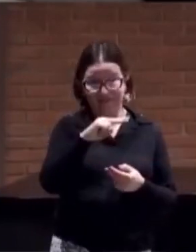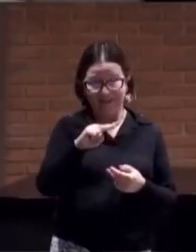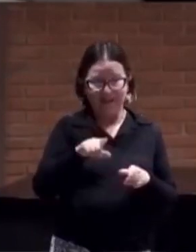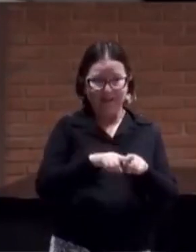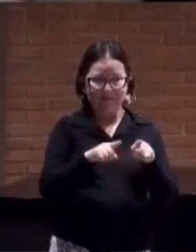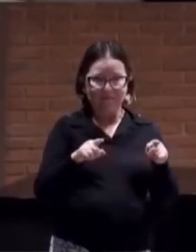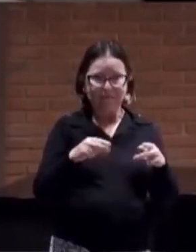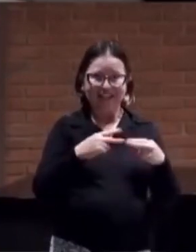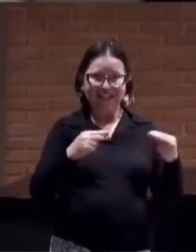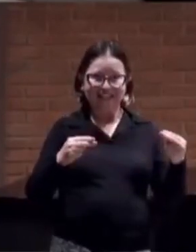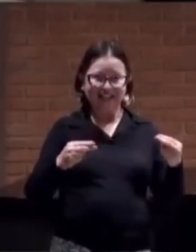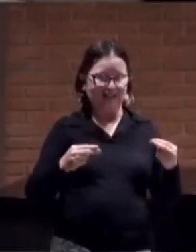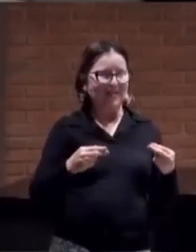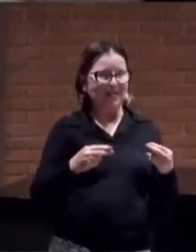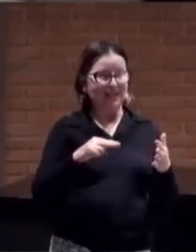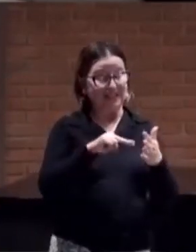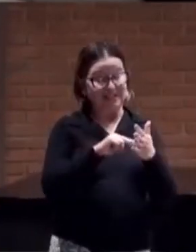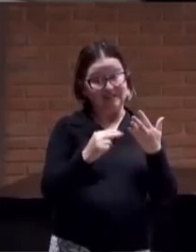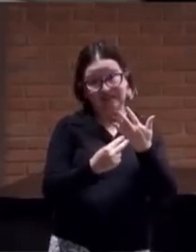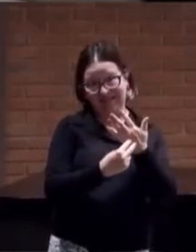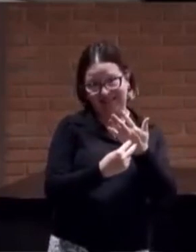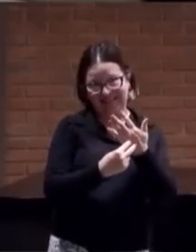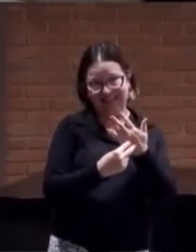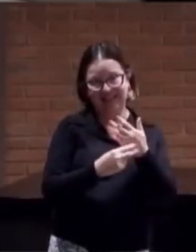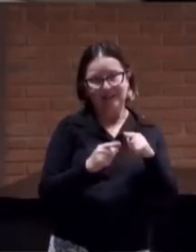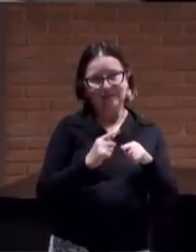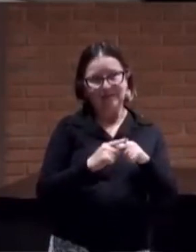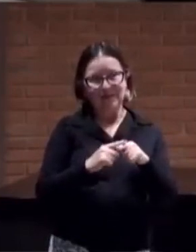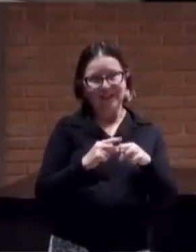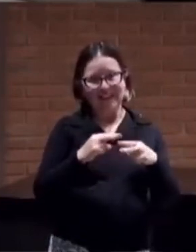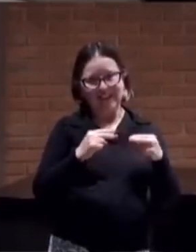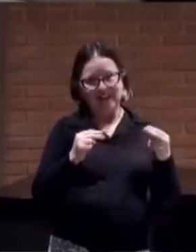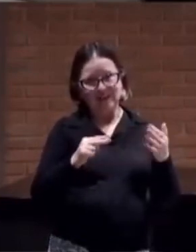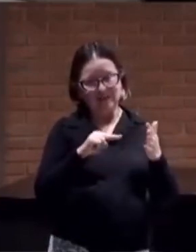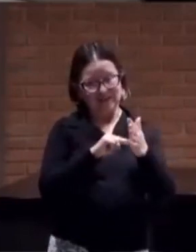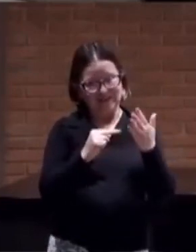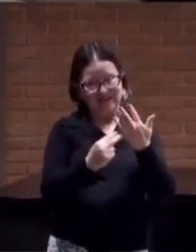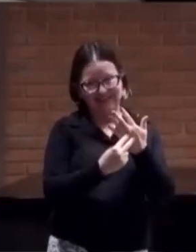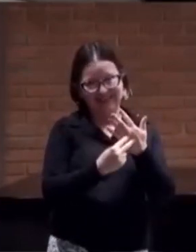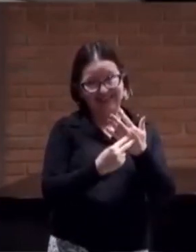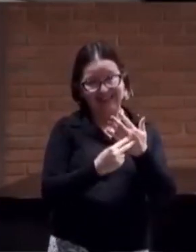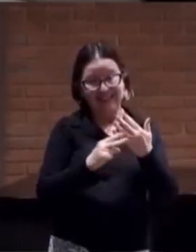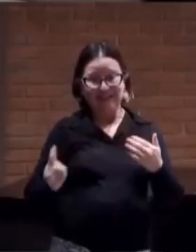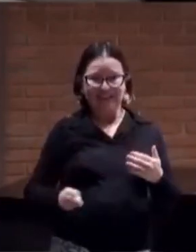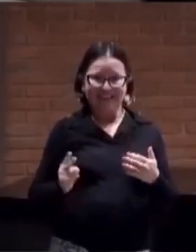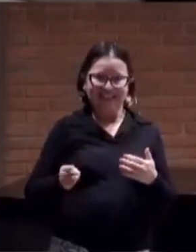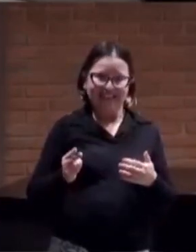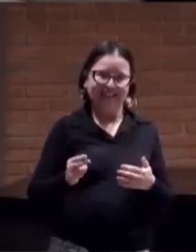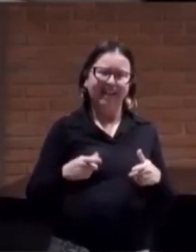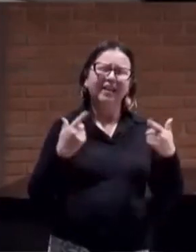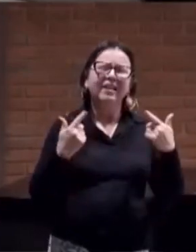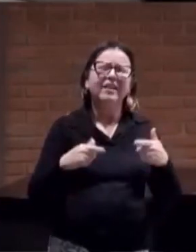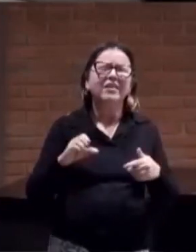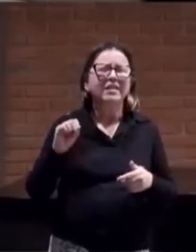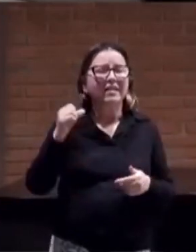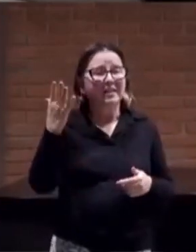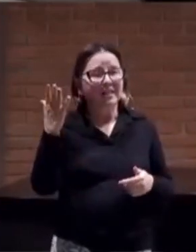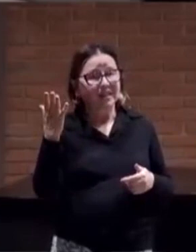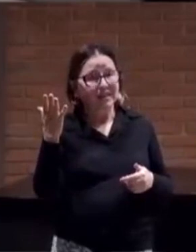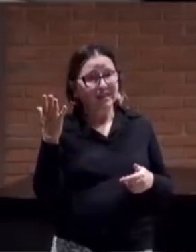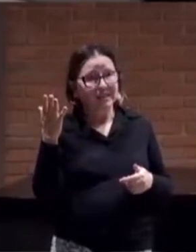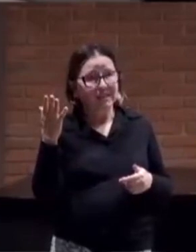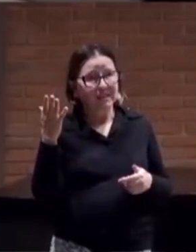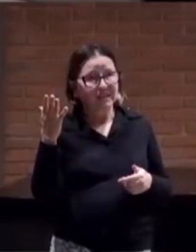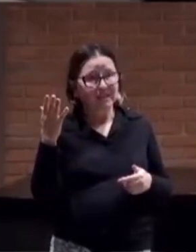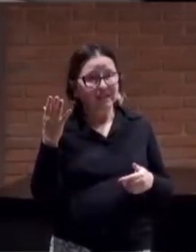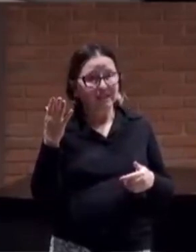as que se não veem são eternas. Então, onde que acontece os